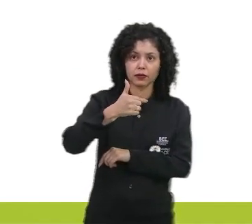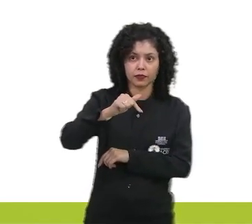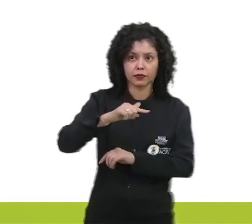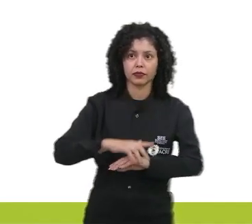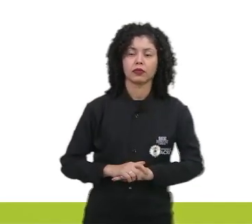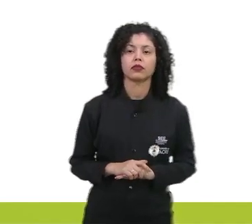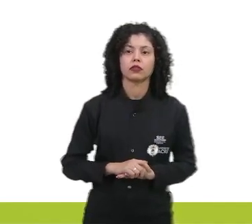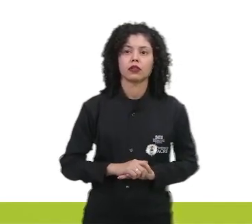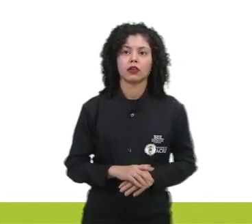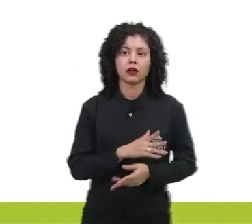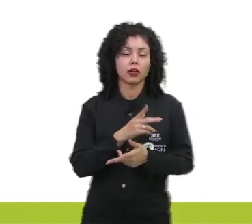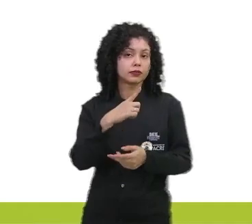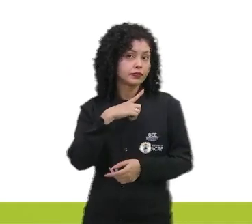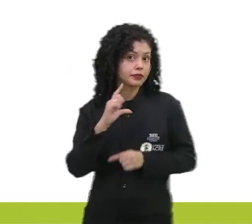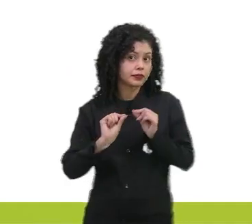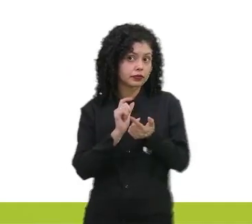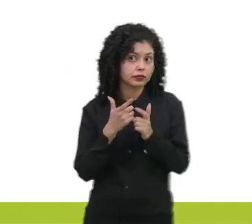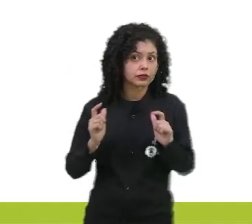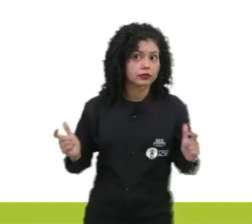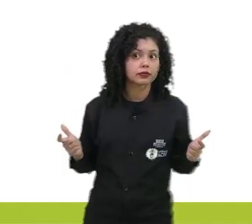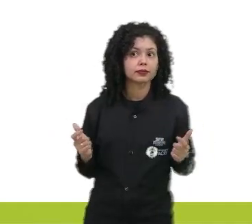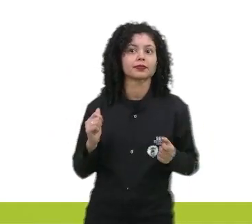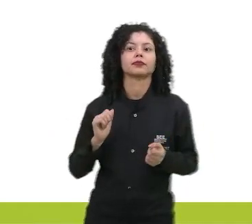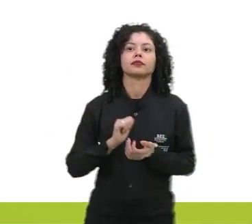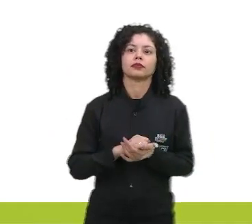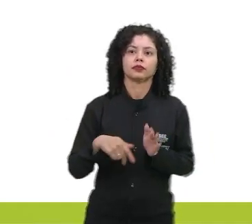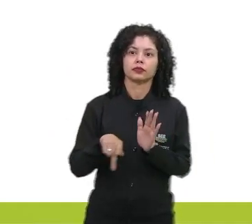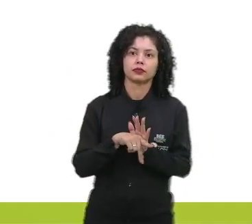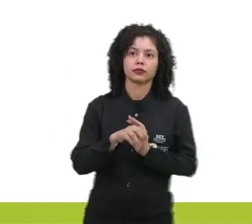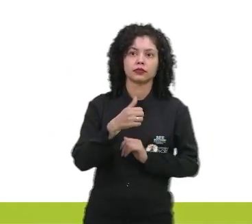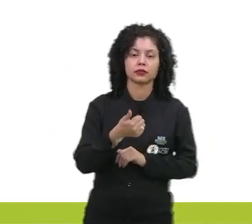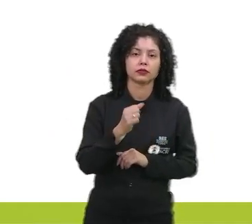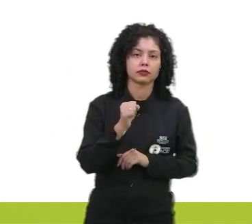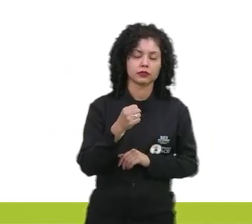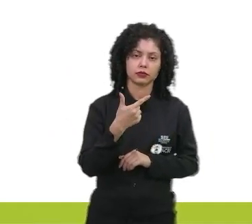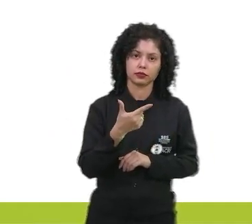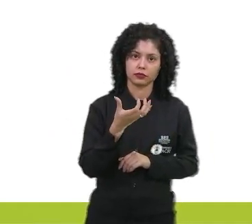1817 e obteve sua grande obra no verão de